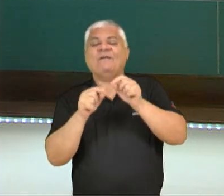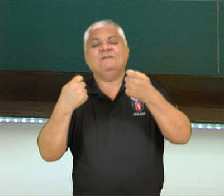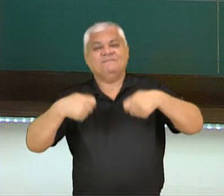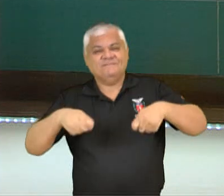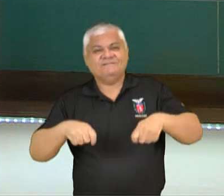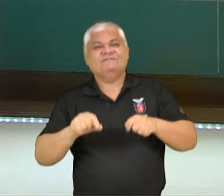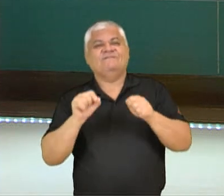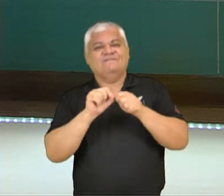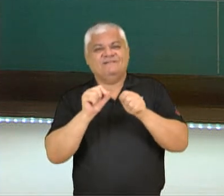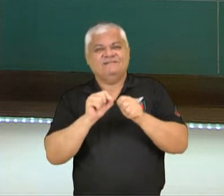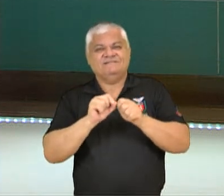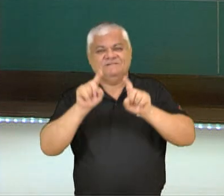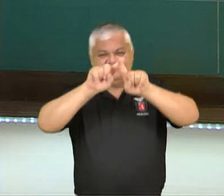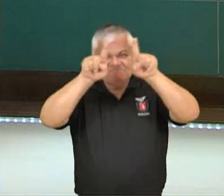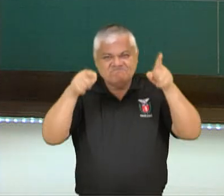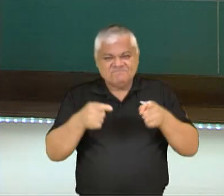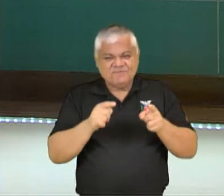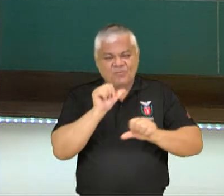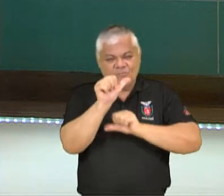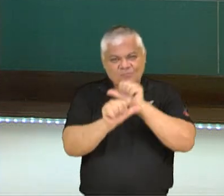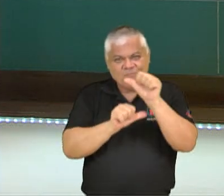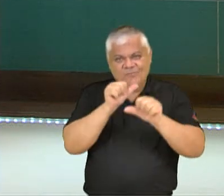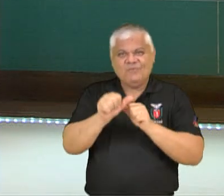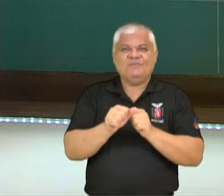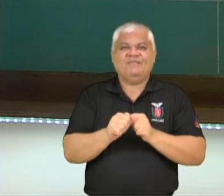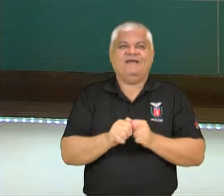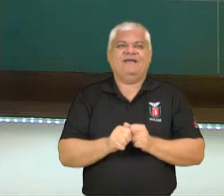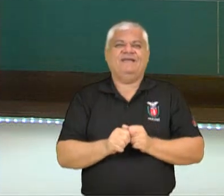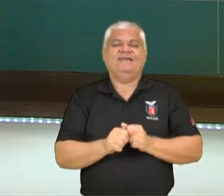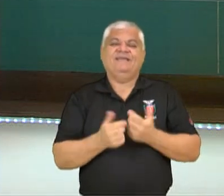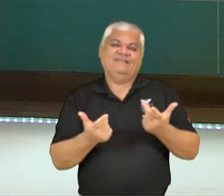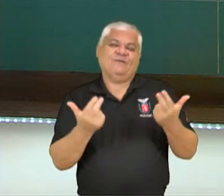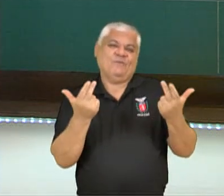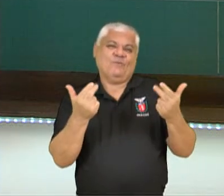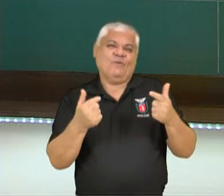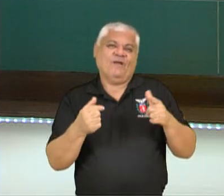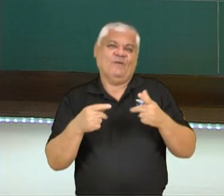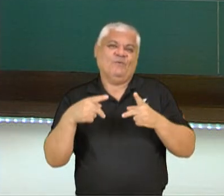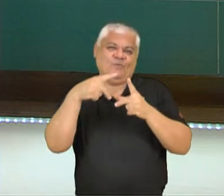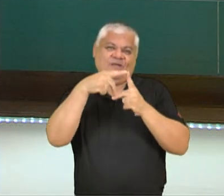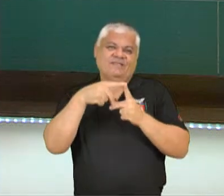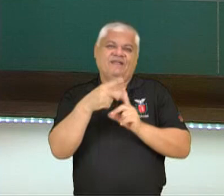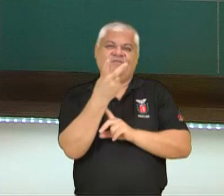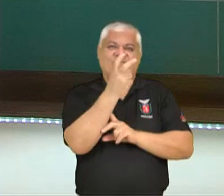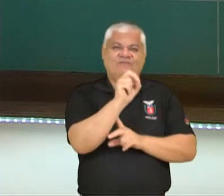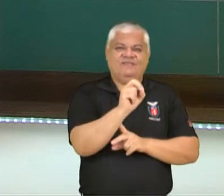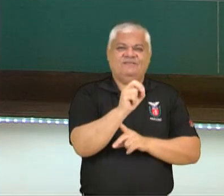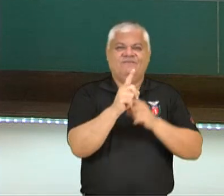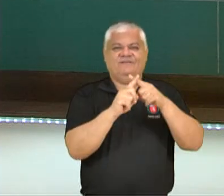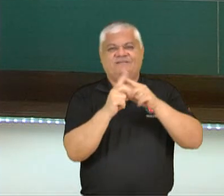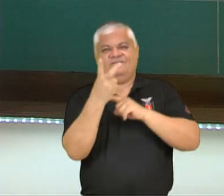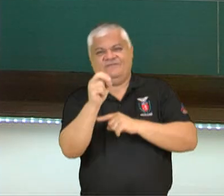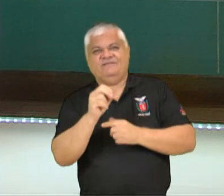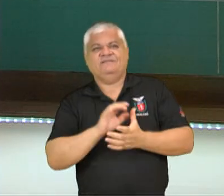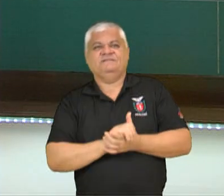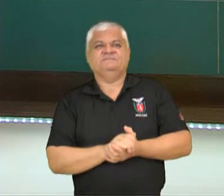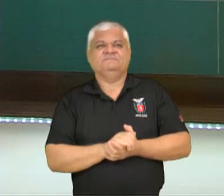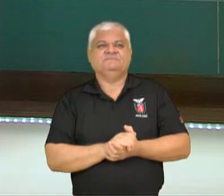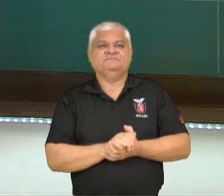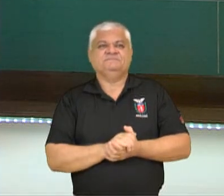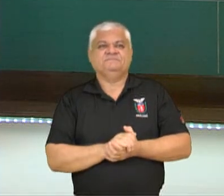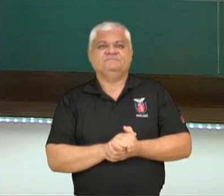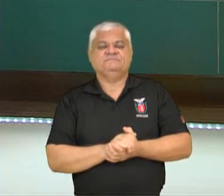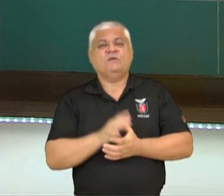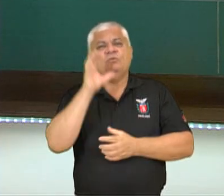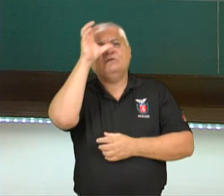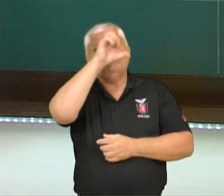que moldar, né, o comprimento e a largura de modo que se tornasse um quadrado 20 por 20. Ok? Então, o que